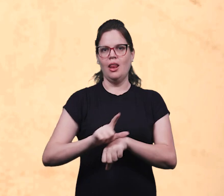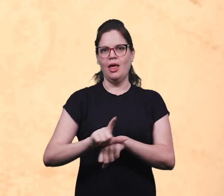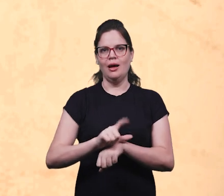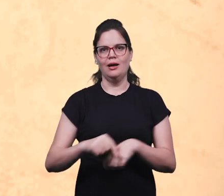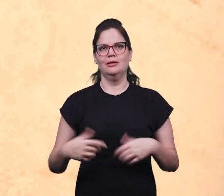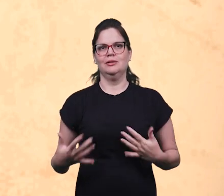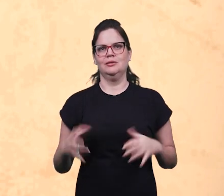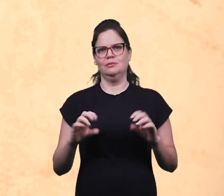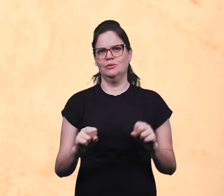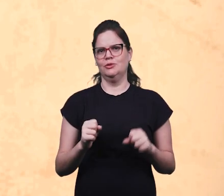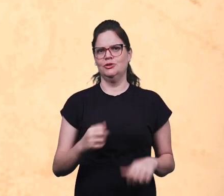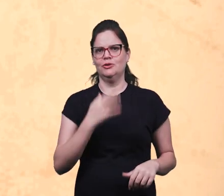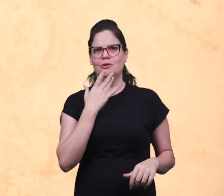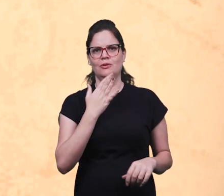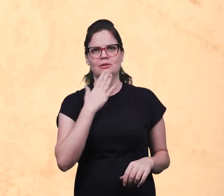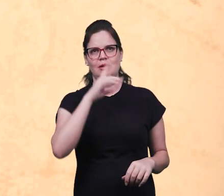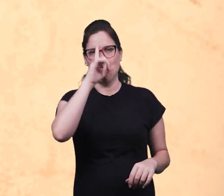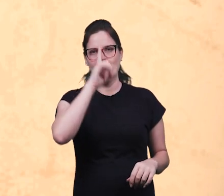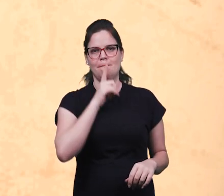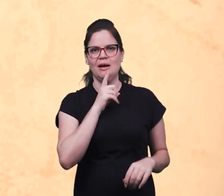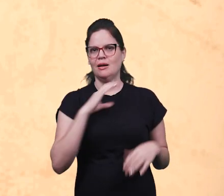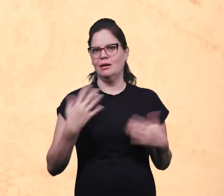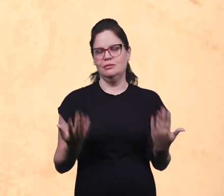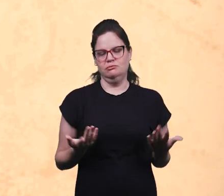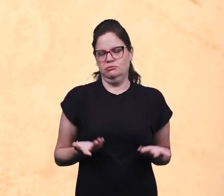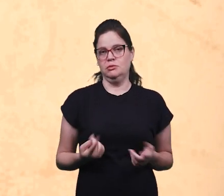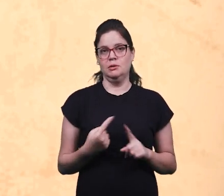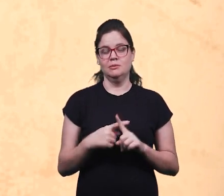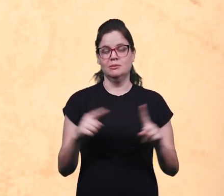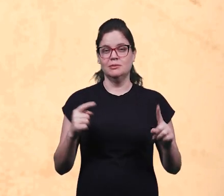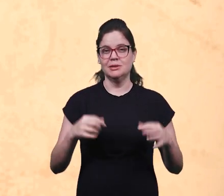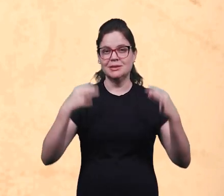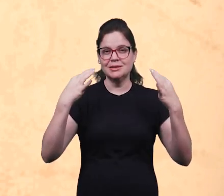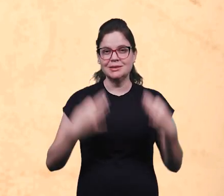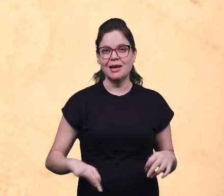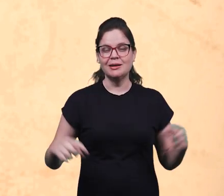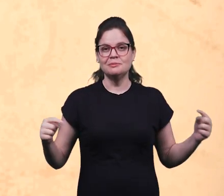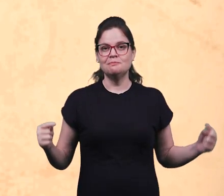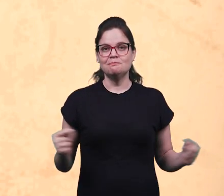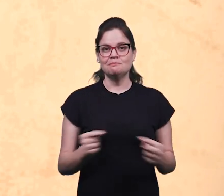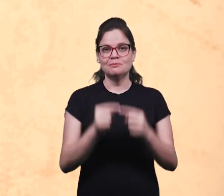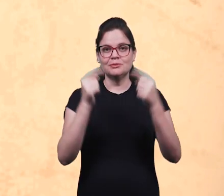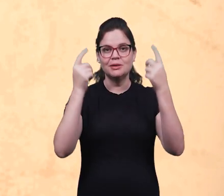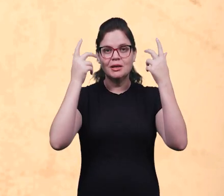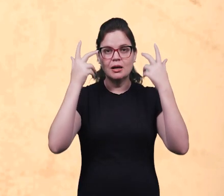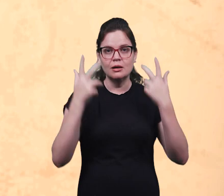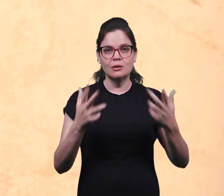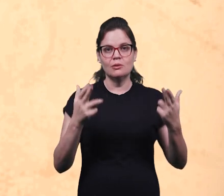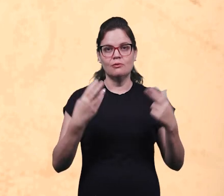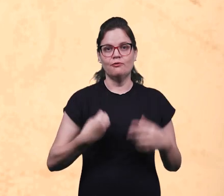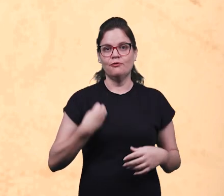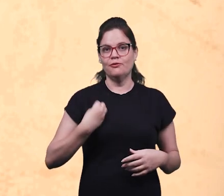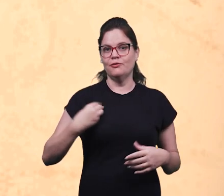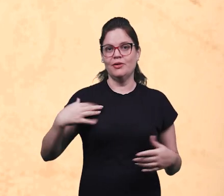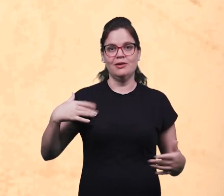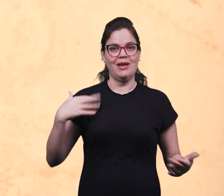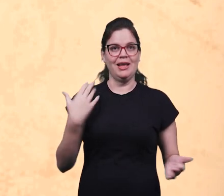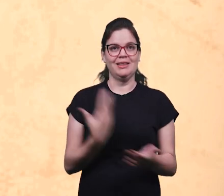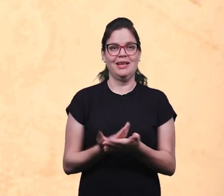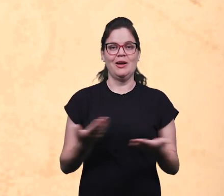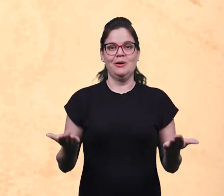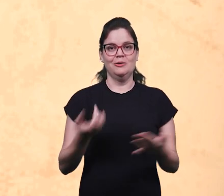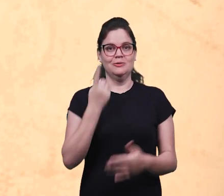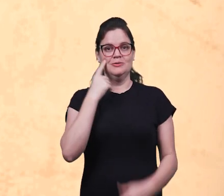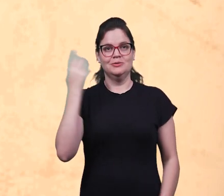lilás, podia tantas cores, amarelo, mas exatamente as cores que estão vivas